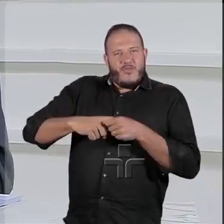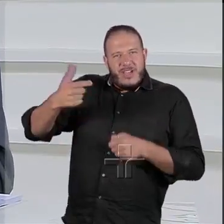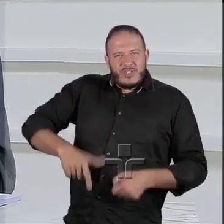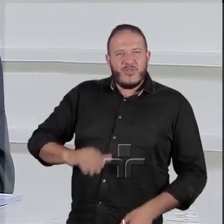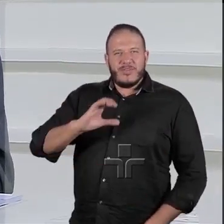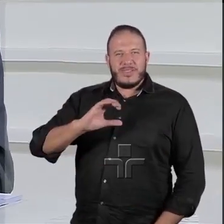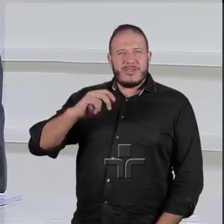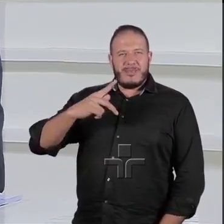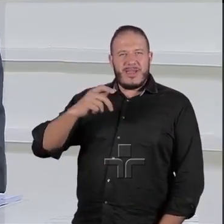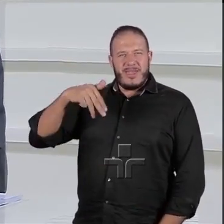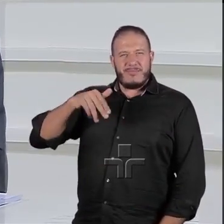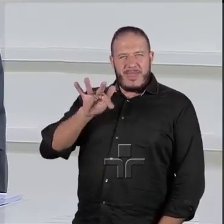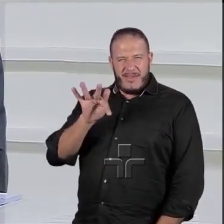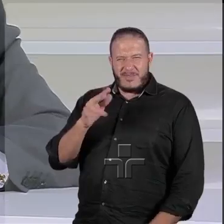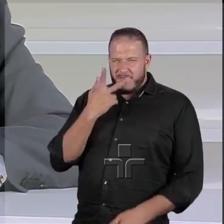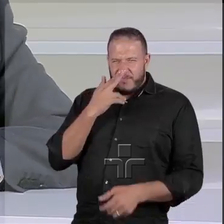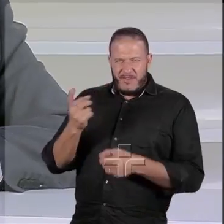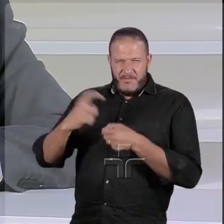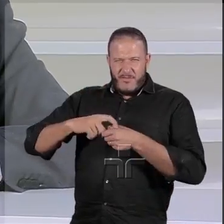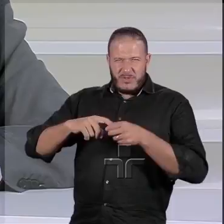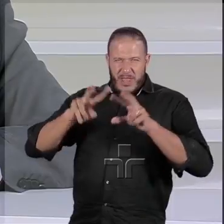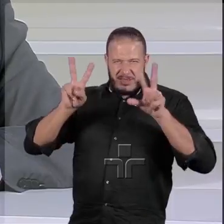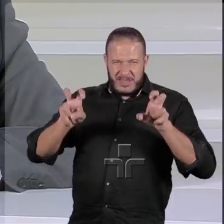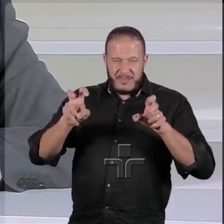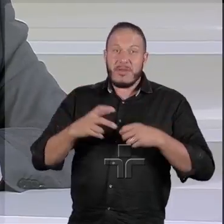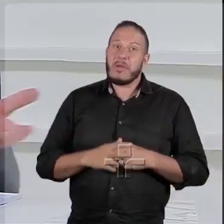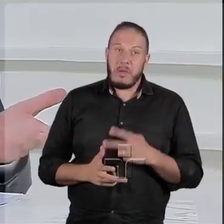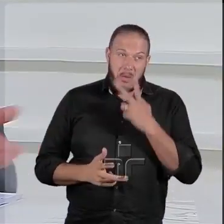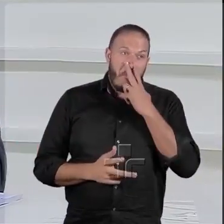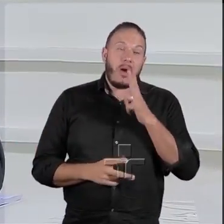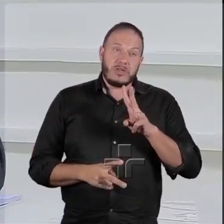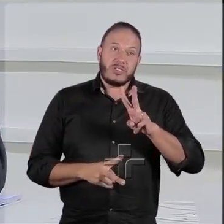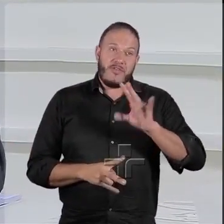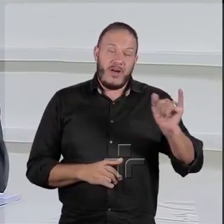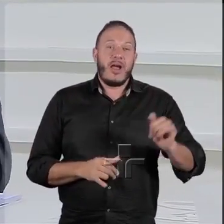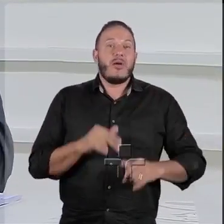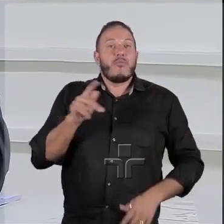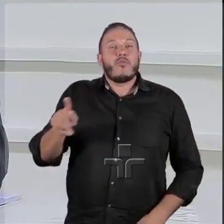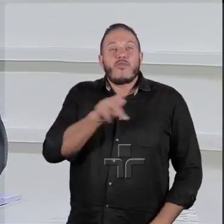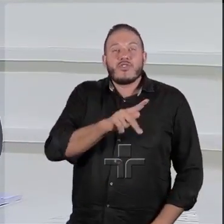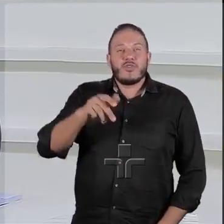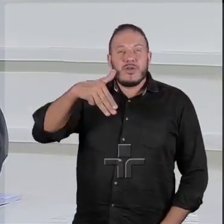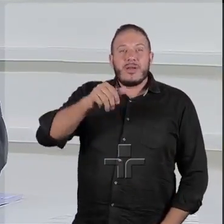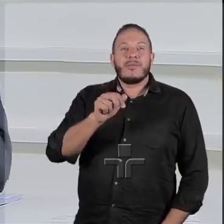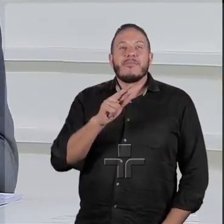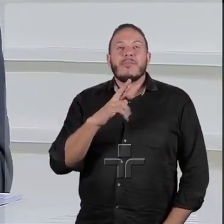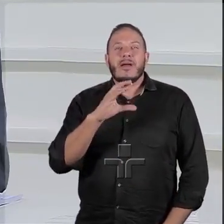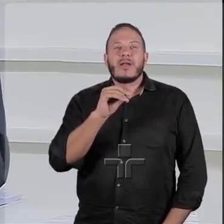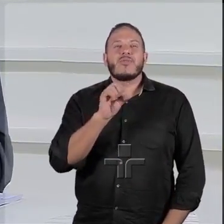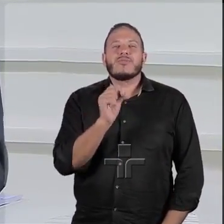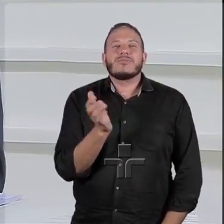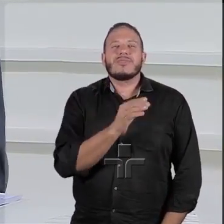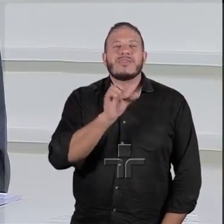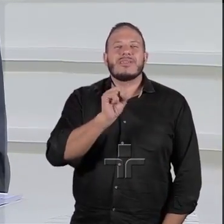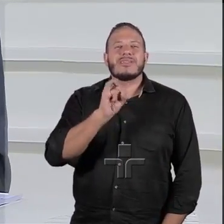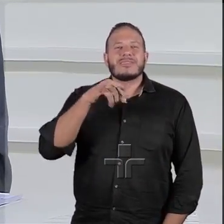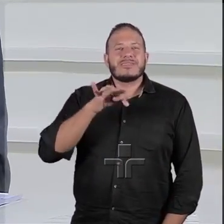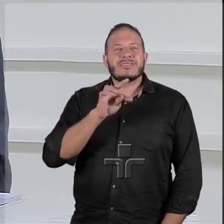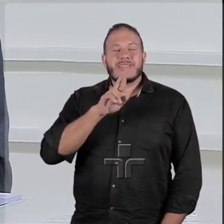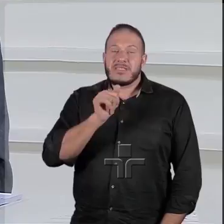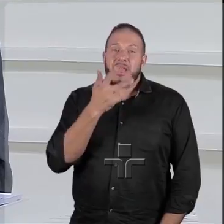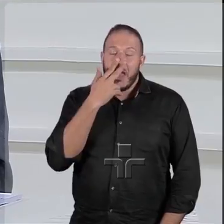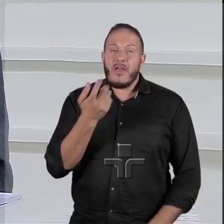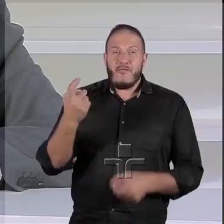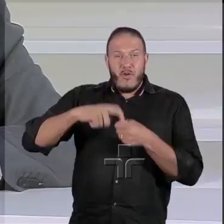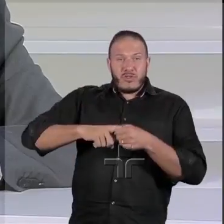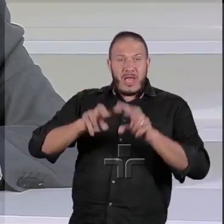voltarão a esse tema? Eu acho que vão voltar. O professor Marcos Sintra é um deles que volta e meia traz a questão para fora. Eu acho que